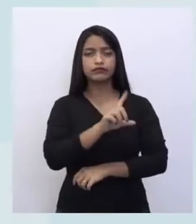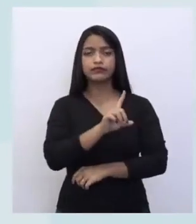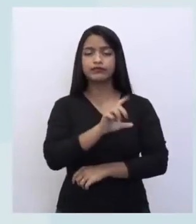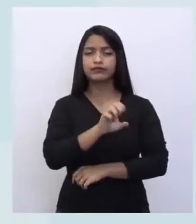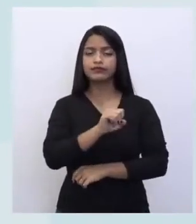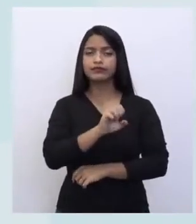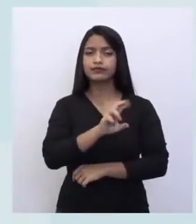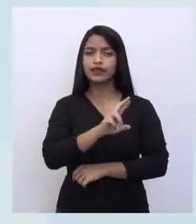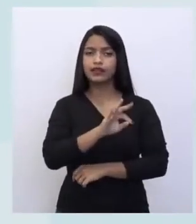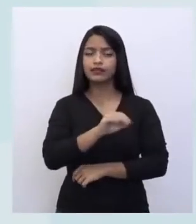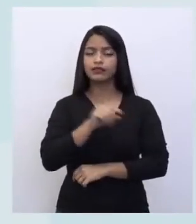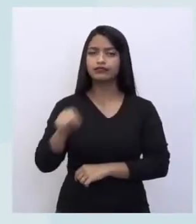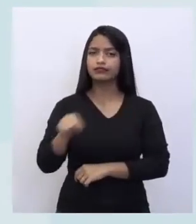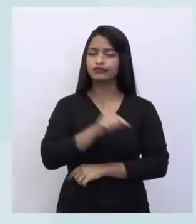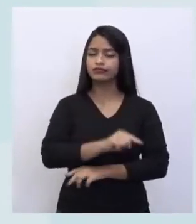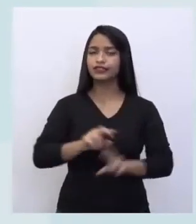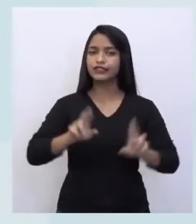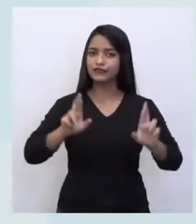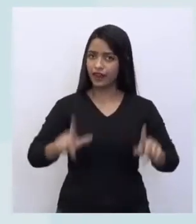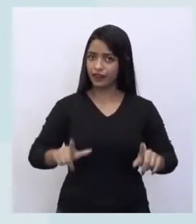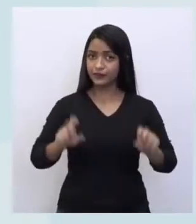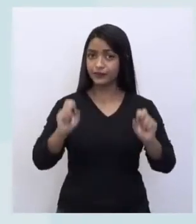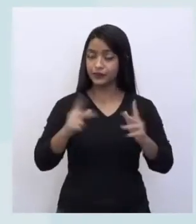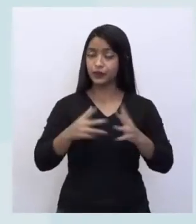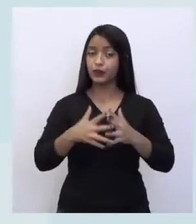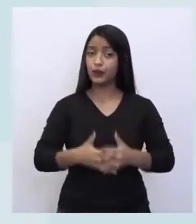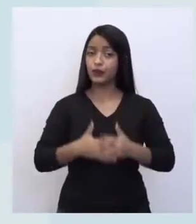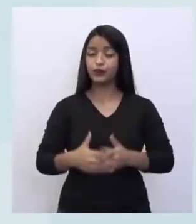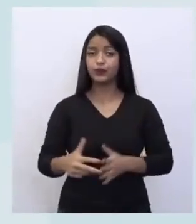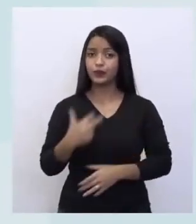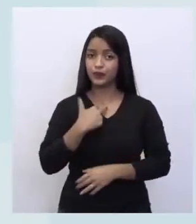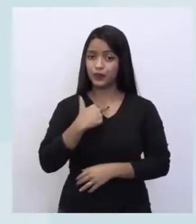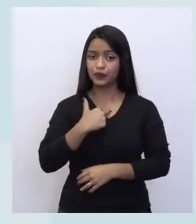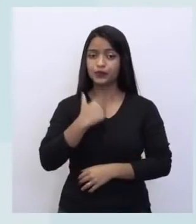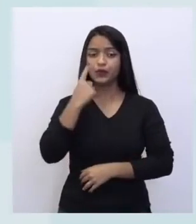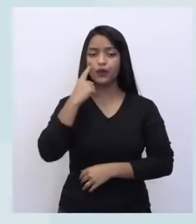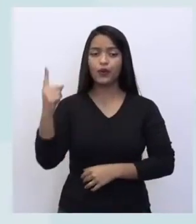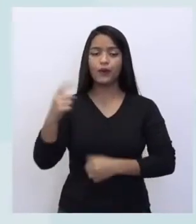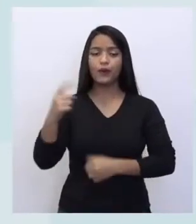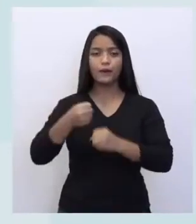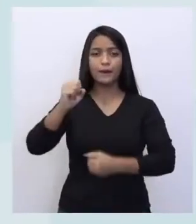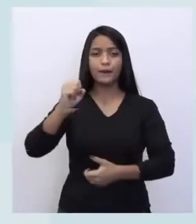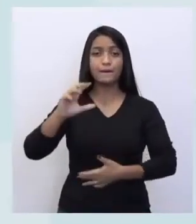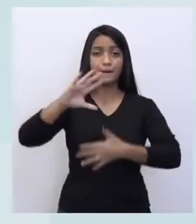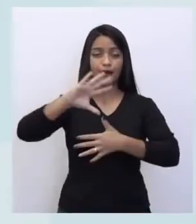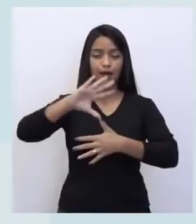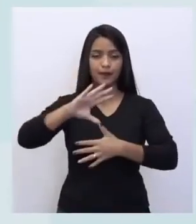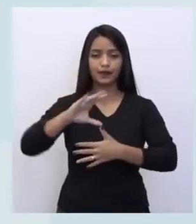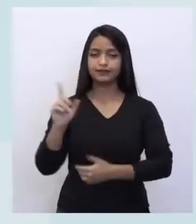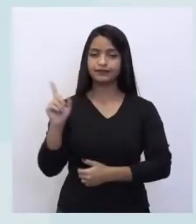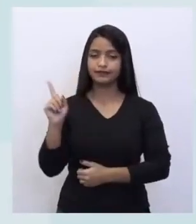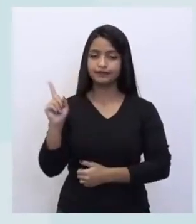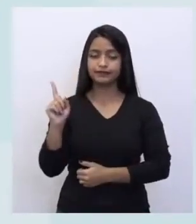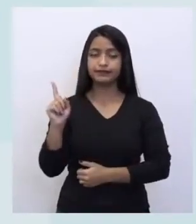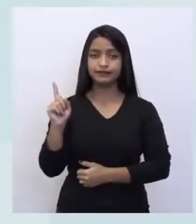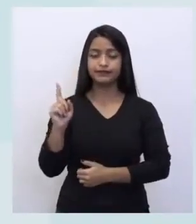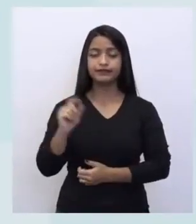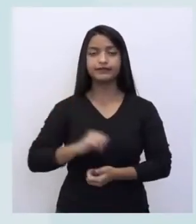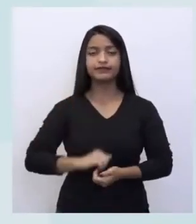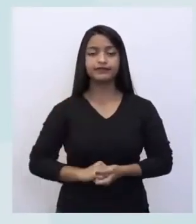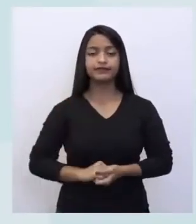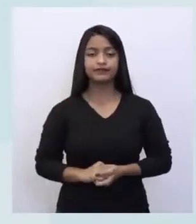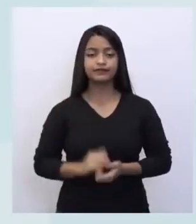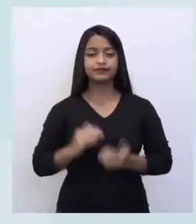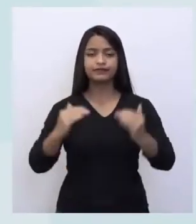que confundem isso. Então, nós temos um mapa aí que representa as áreas desérticas do nosso planeta. Embaixo nós